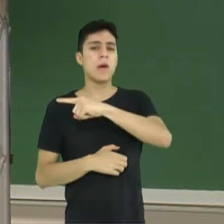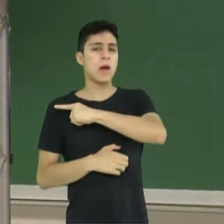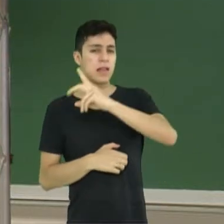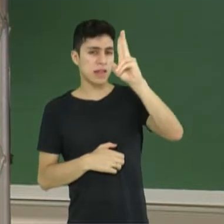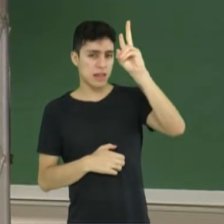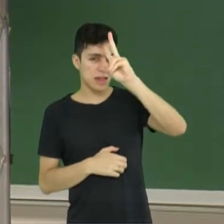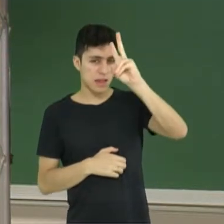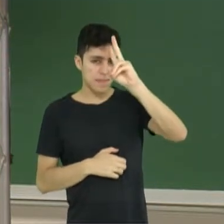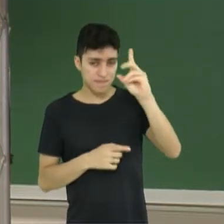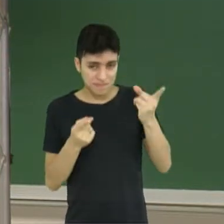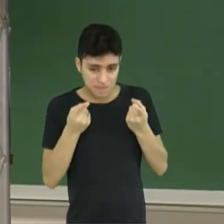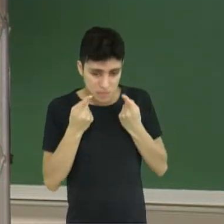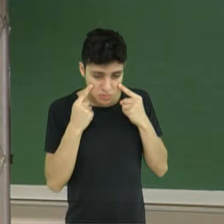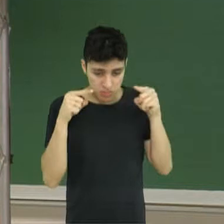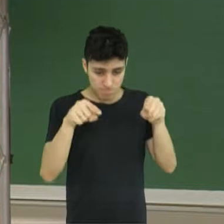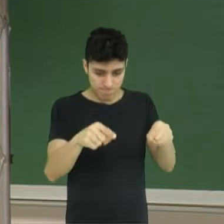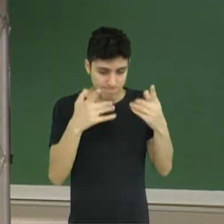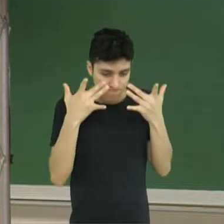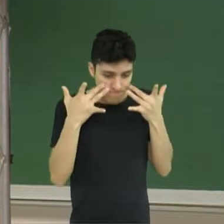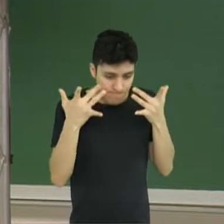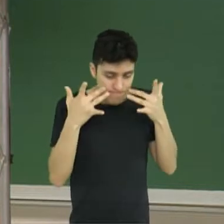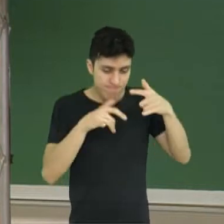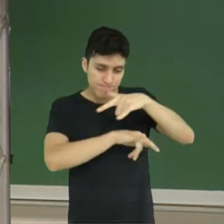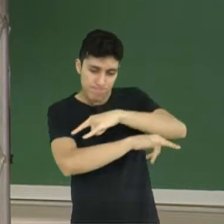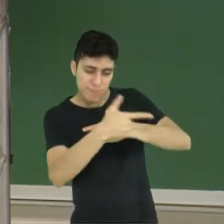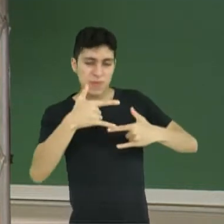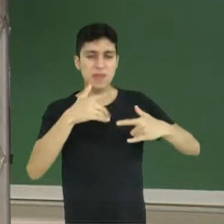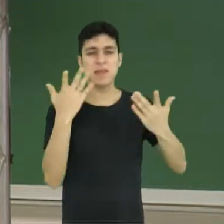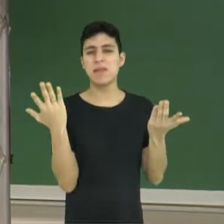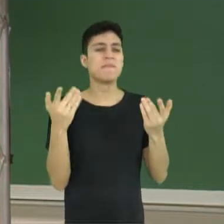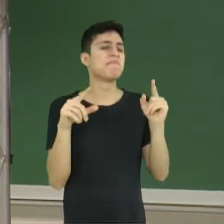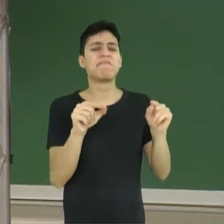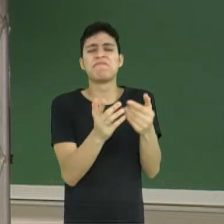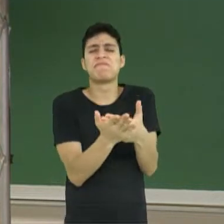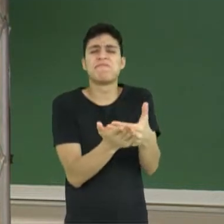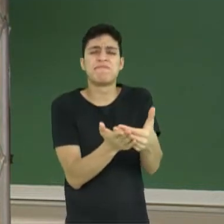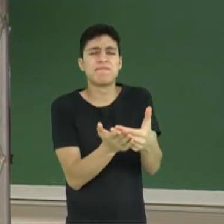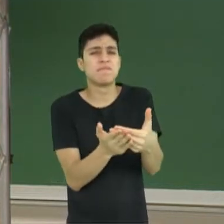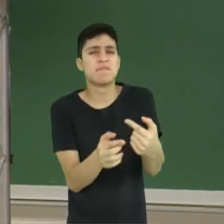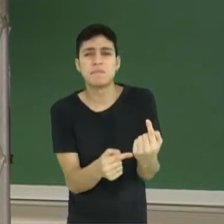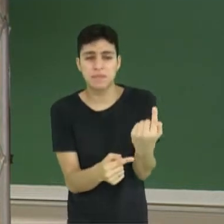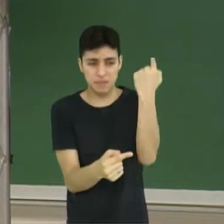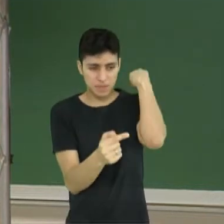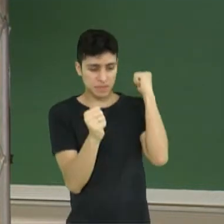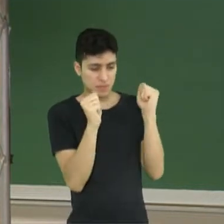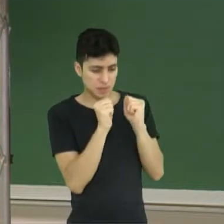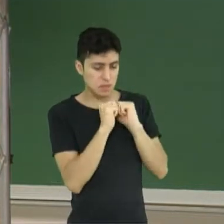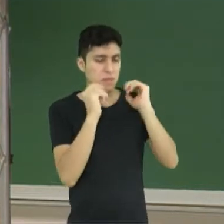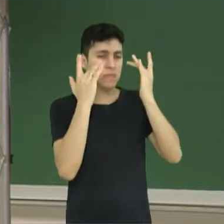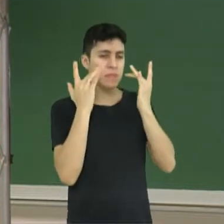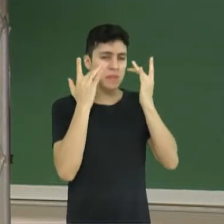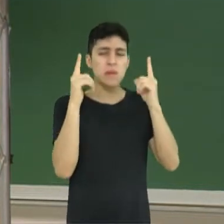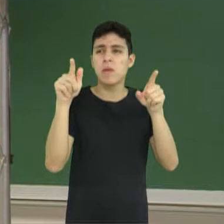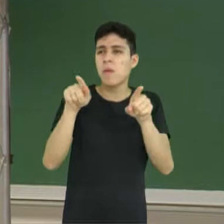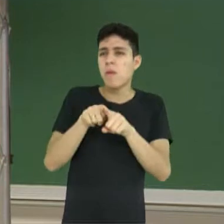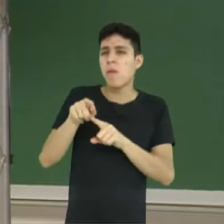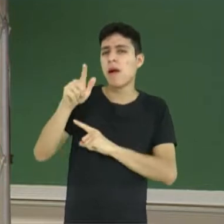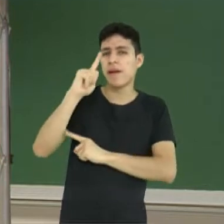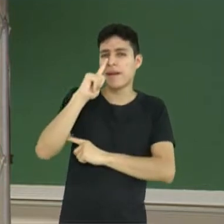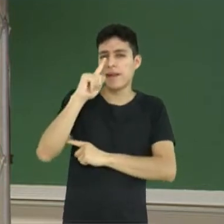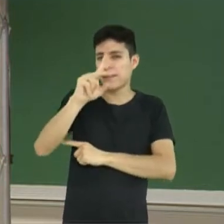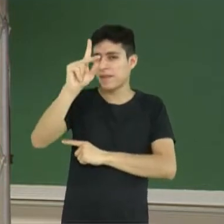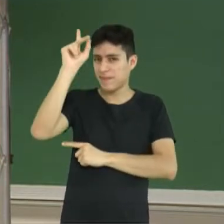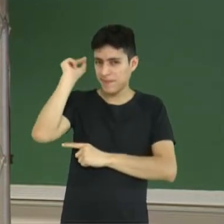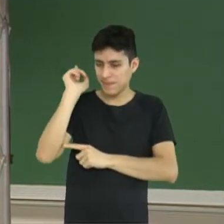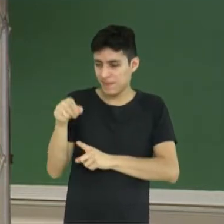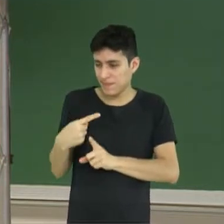o teatro de bonecos, que nem vocês estão acostumados a ver, ele começou praticamente lá junto com o teatro que a gente vê na Grécia Antiga lá.